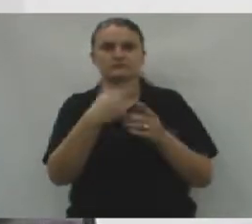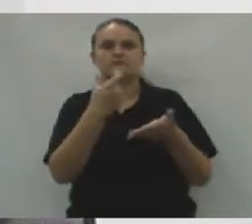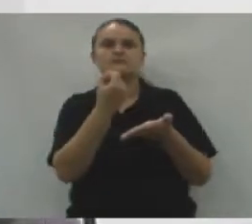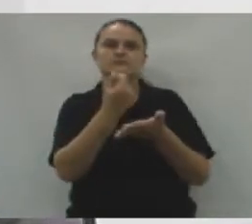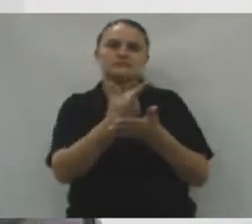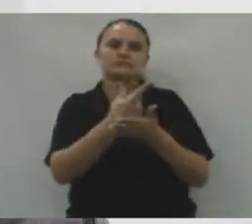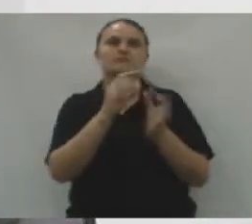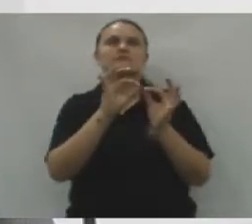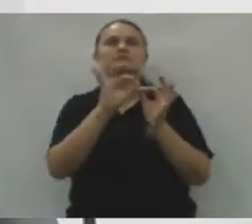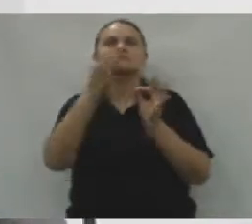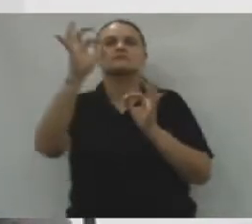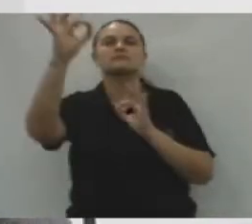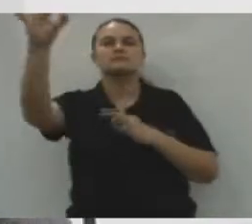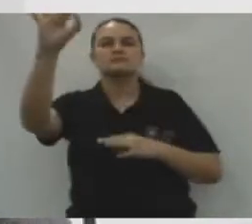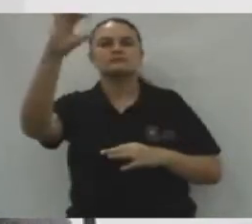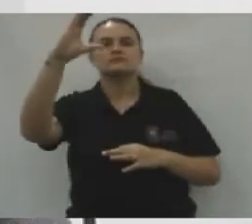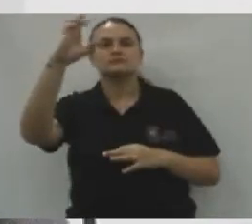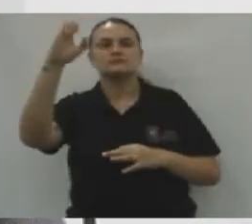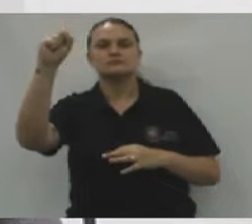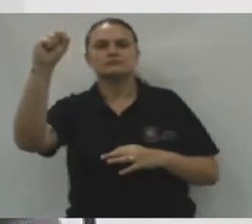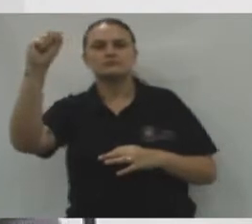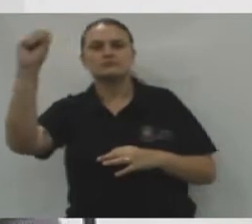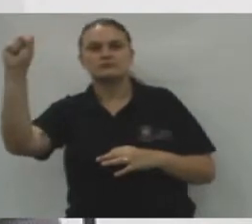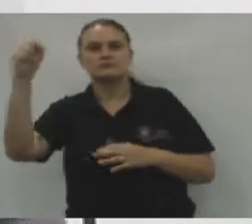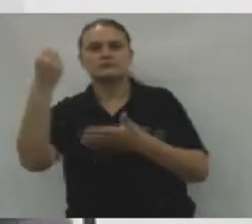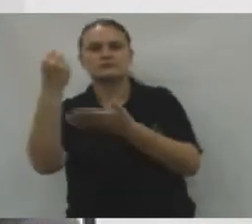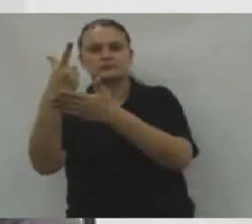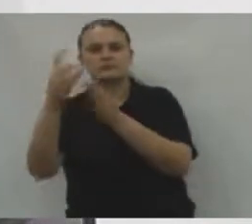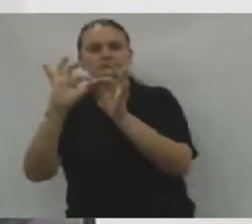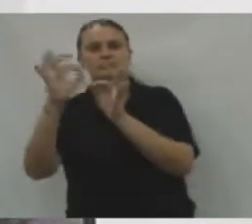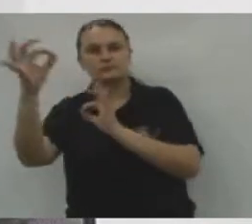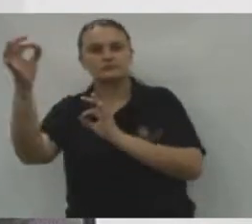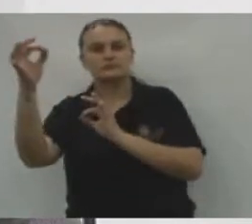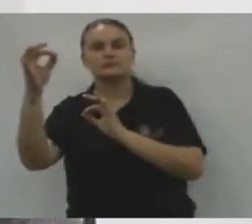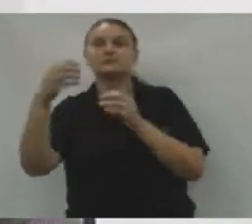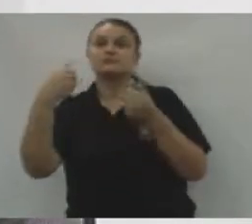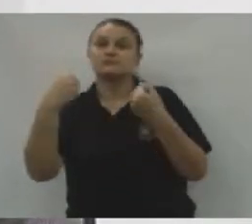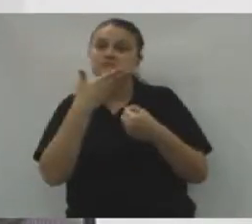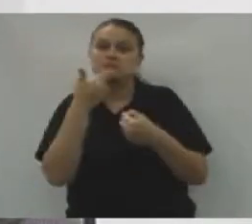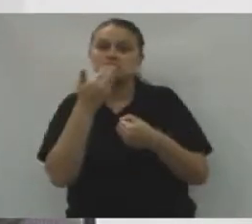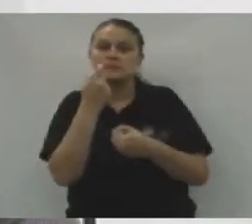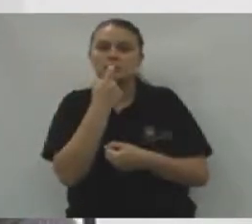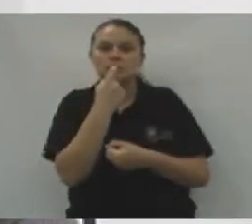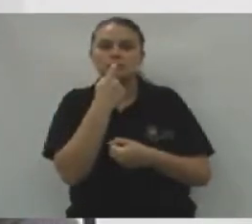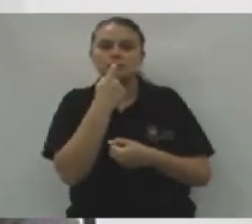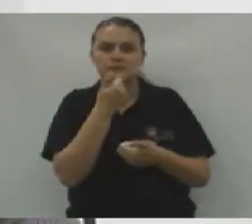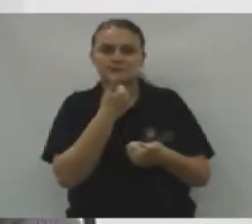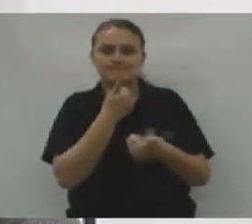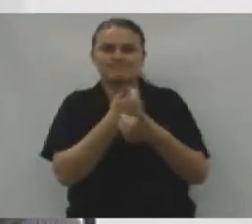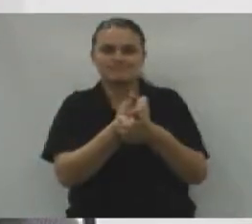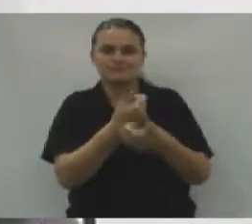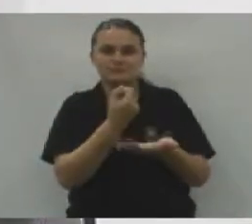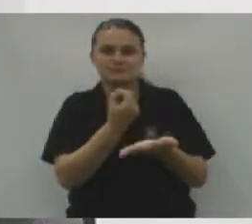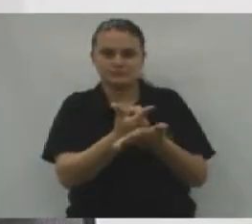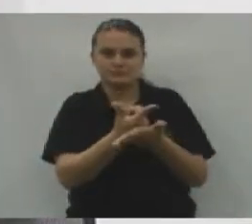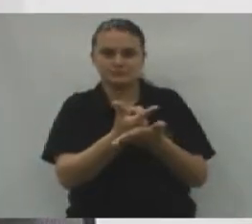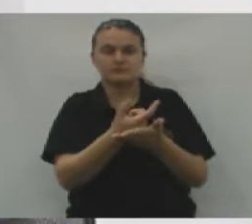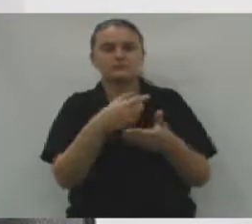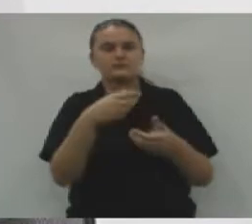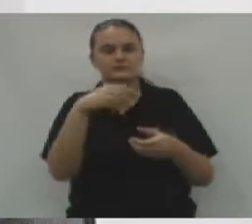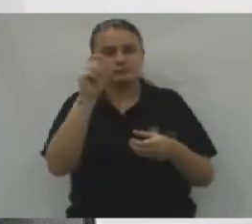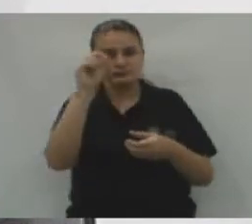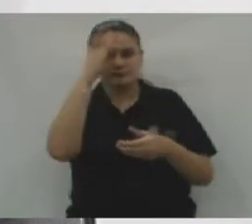até o CEASA buscar esses produtos, e estimula o nosso produtor a produzir e